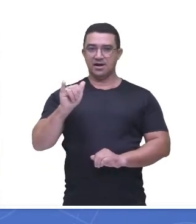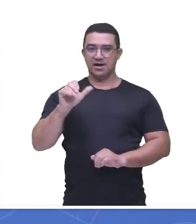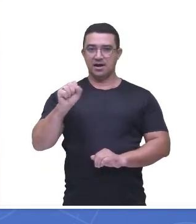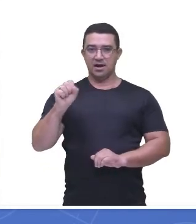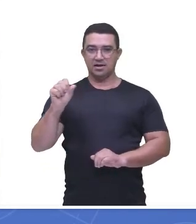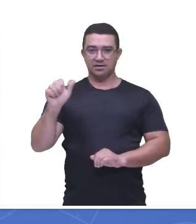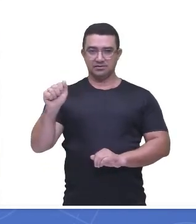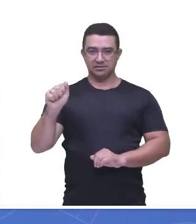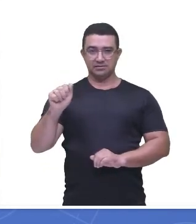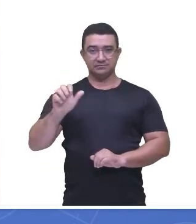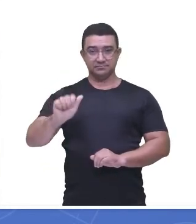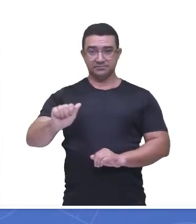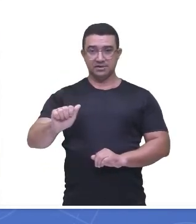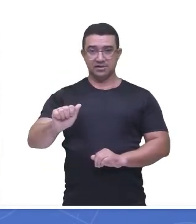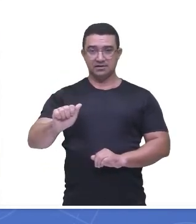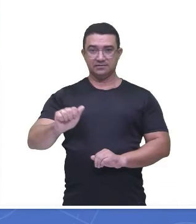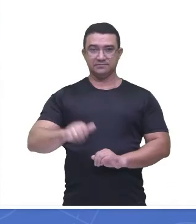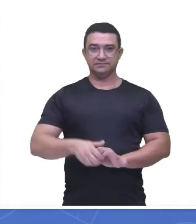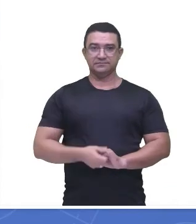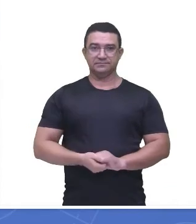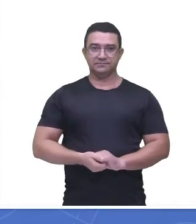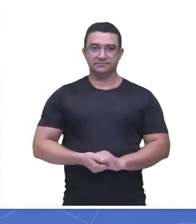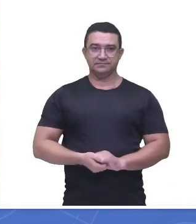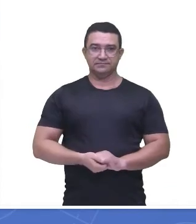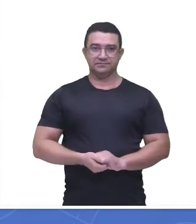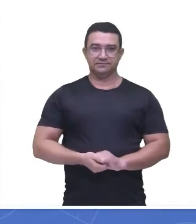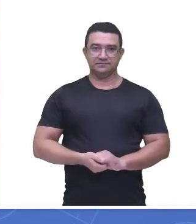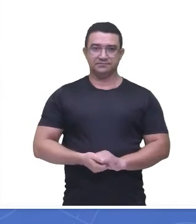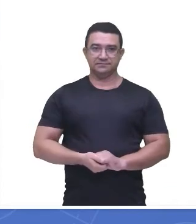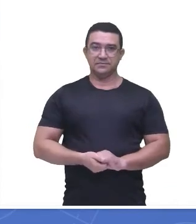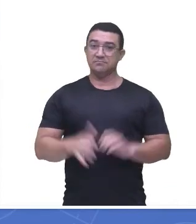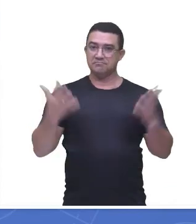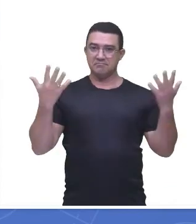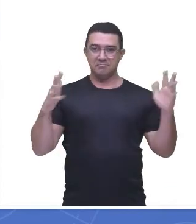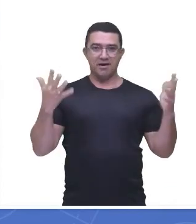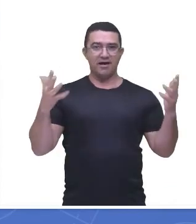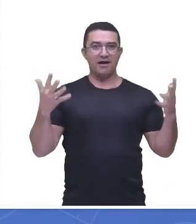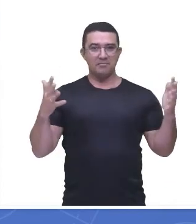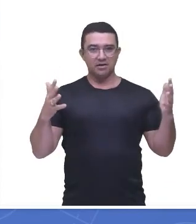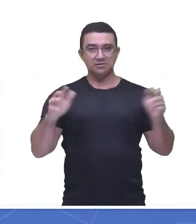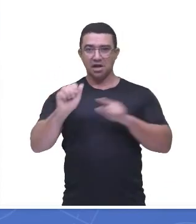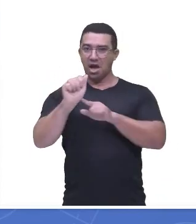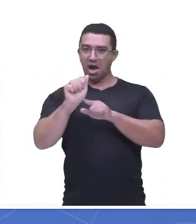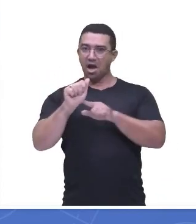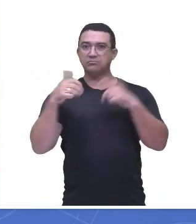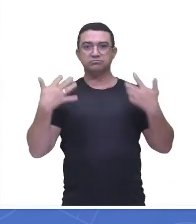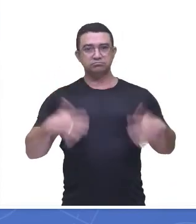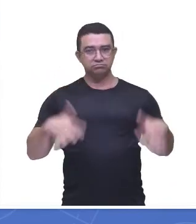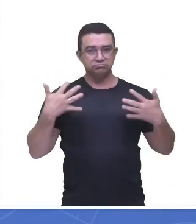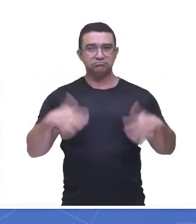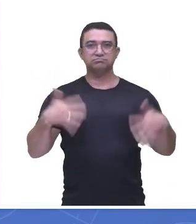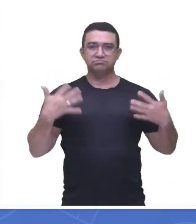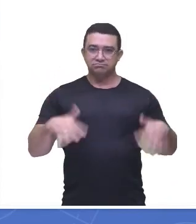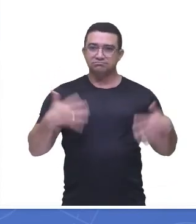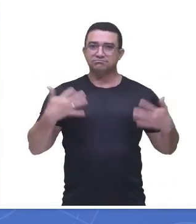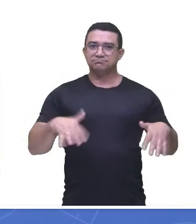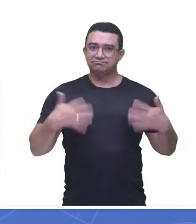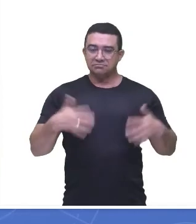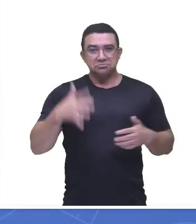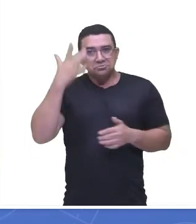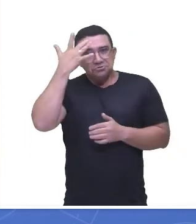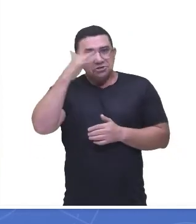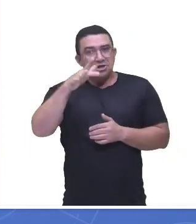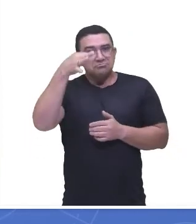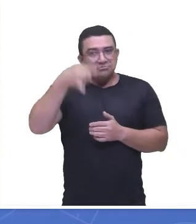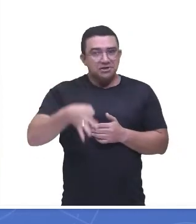a Raissa, alternativa A. Parabéns, olha, a alternativa A que deu em peso. Eu não sei,